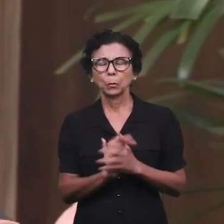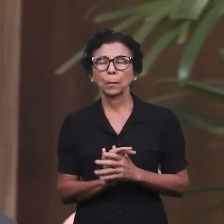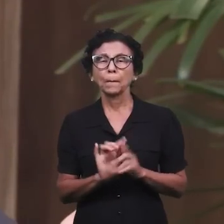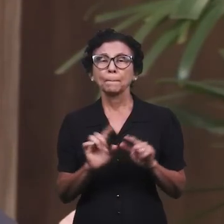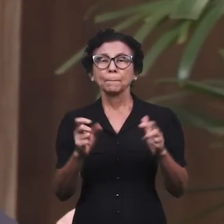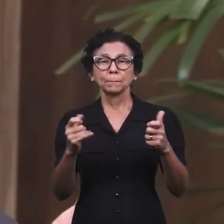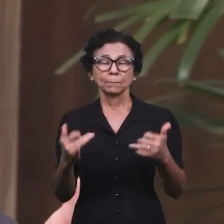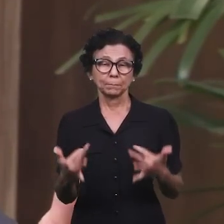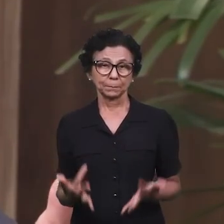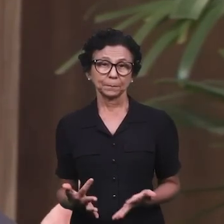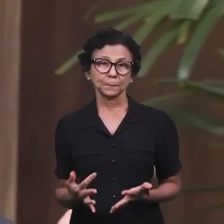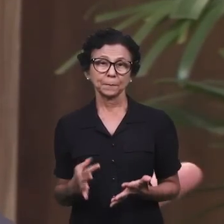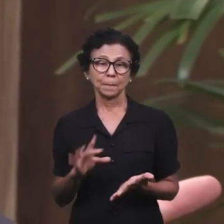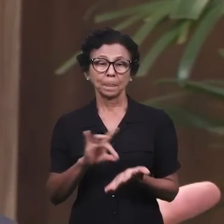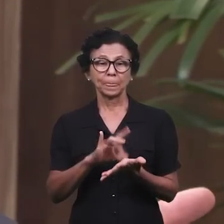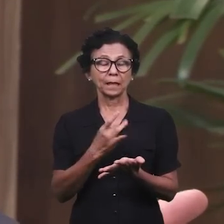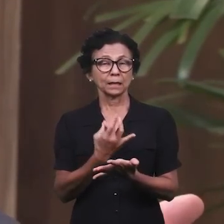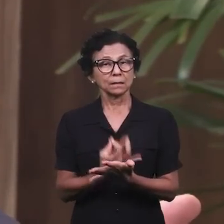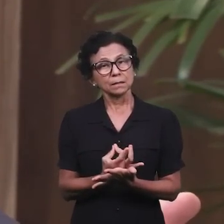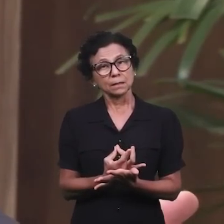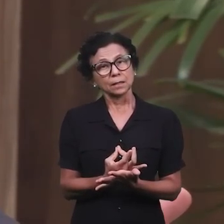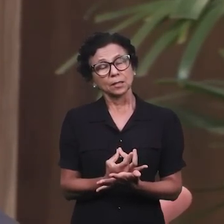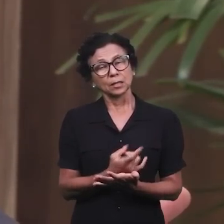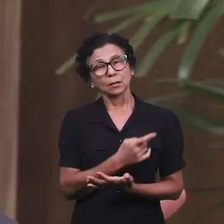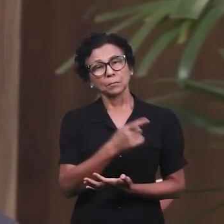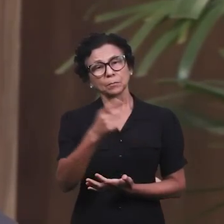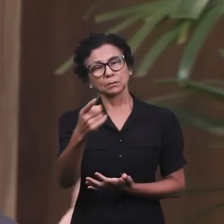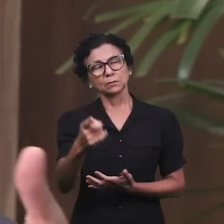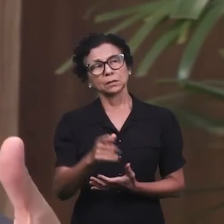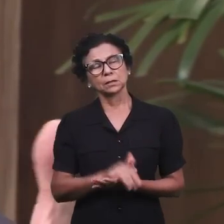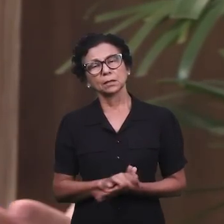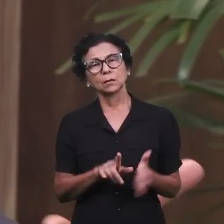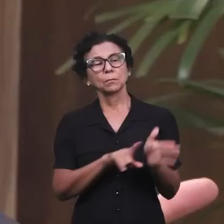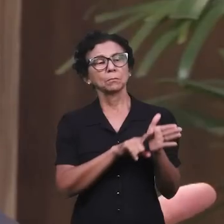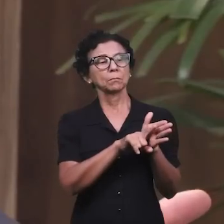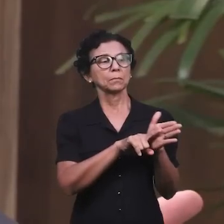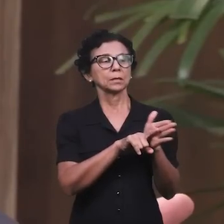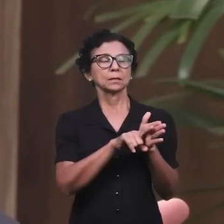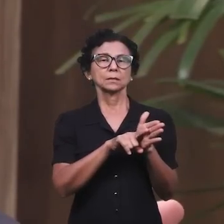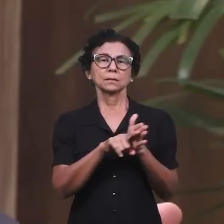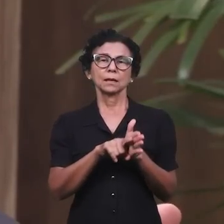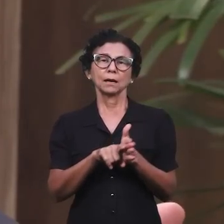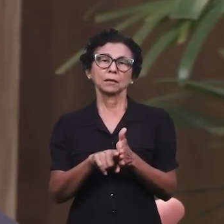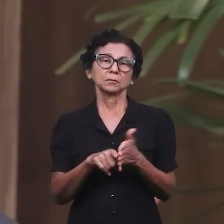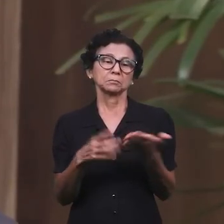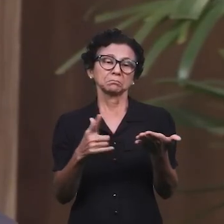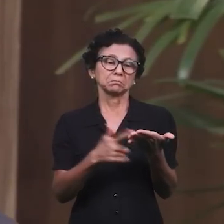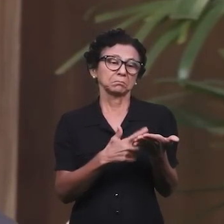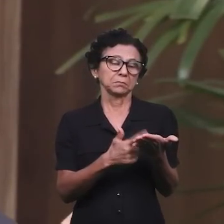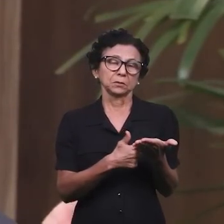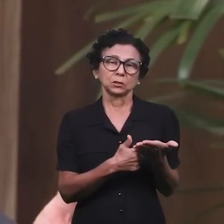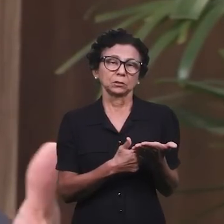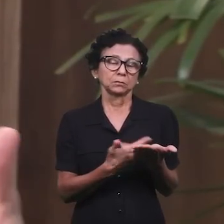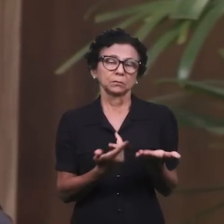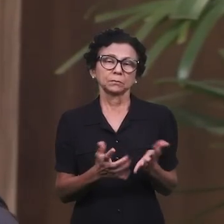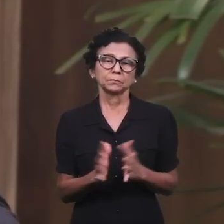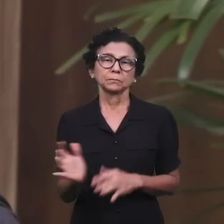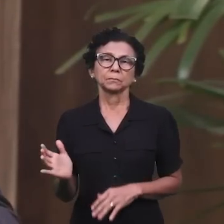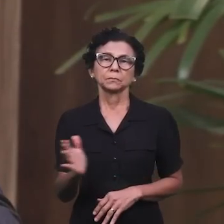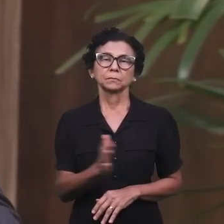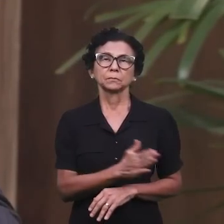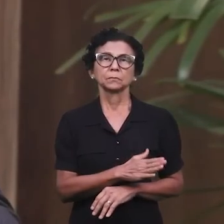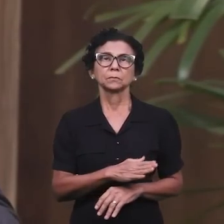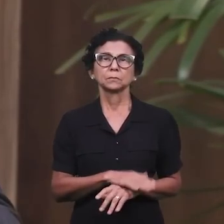se necessário, buscar uma fonte que responda a isso para eles. Mas no ano de